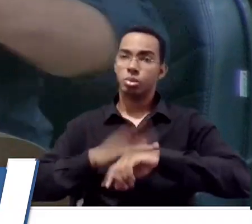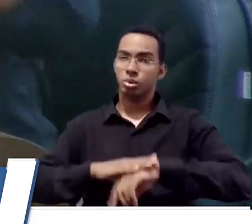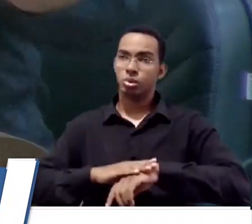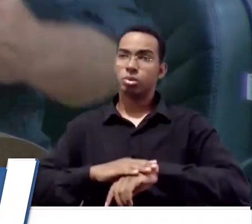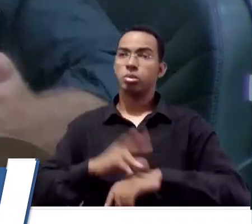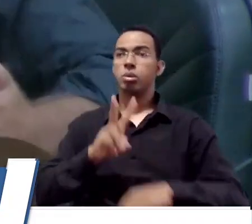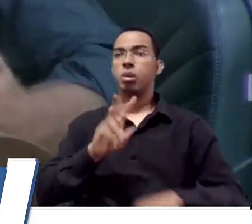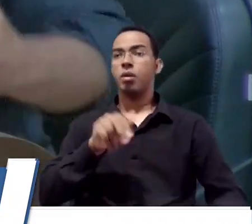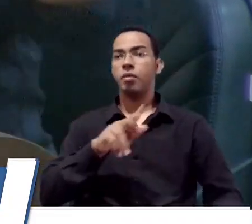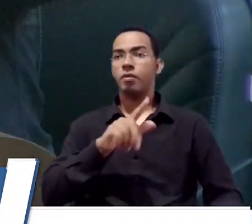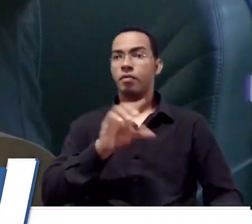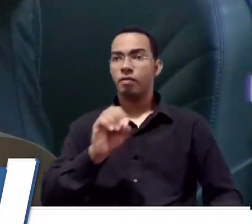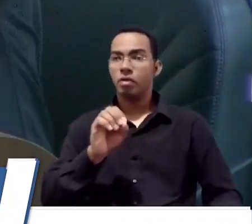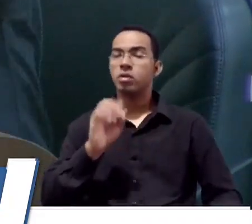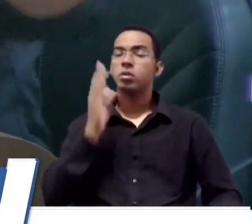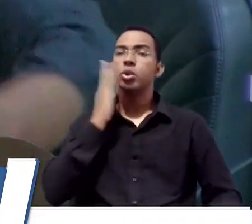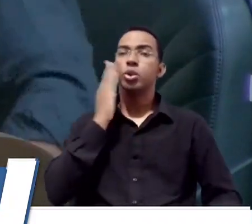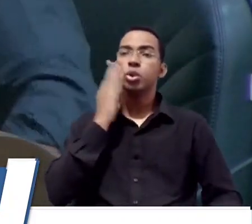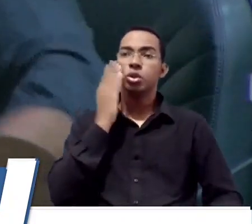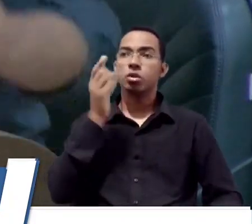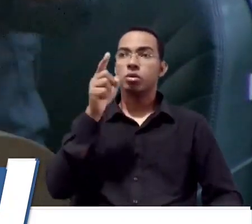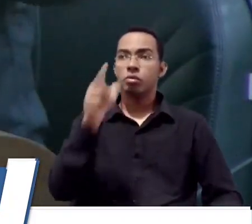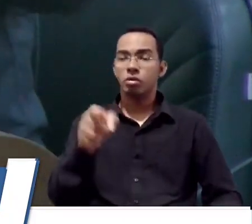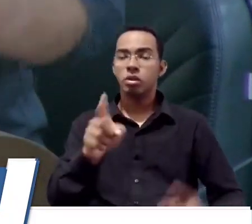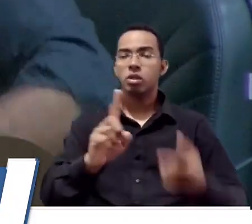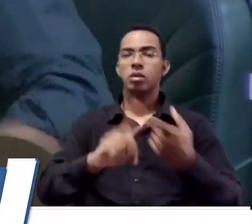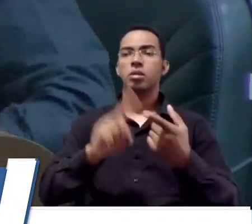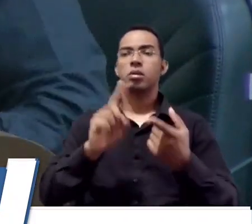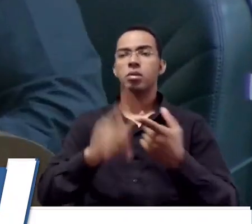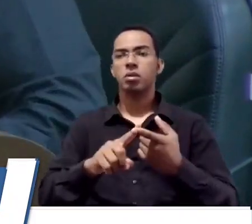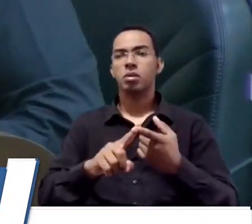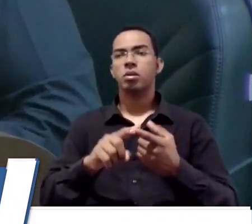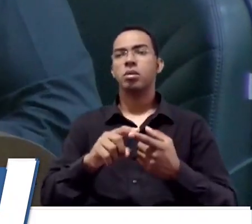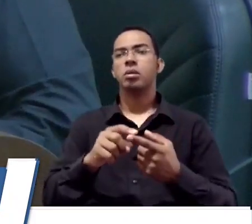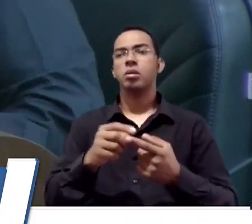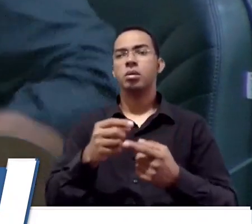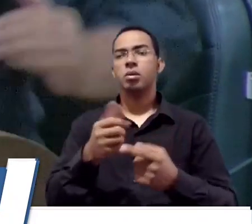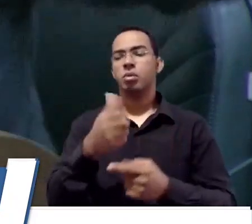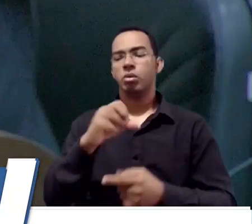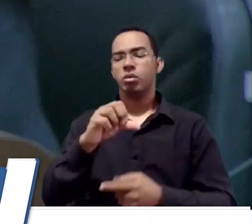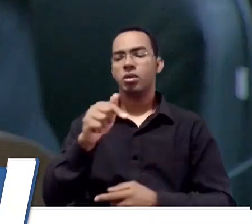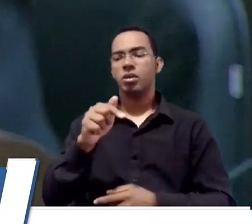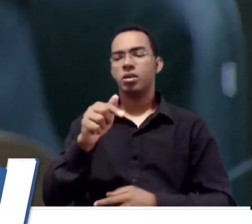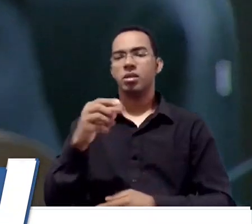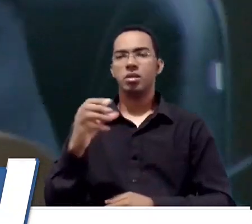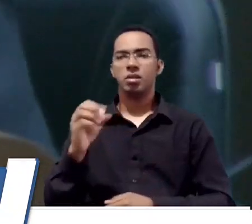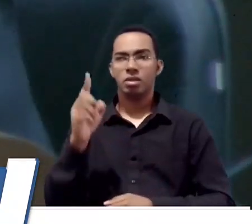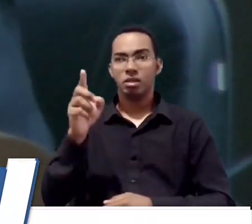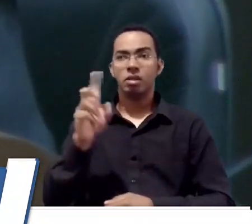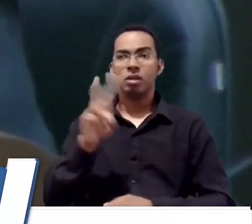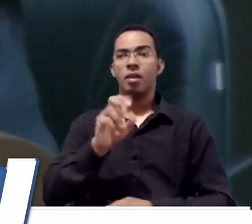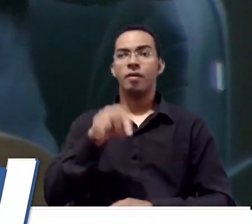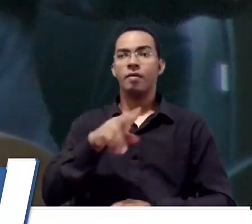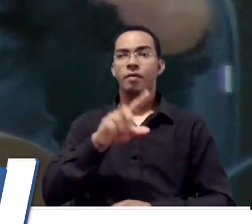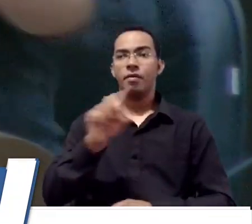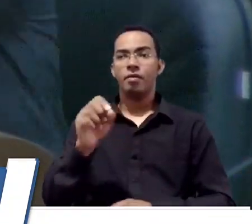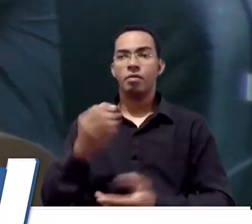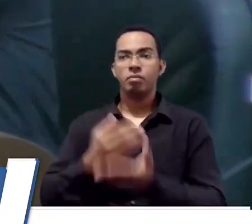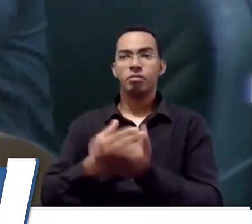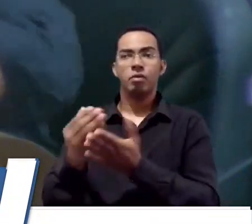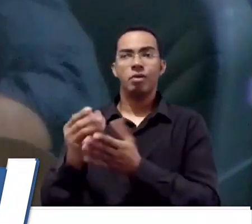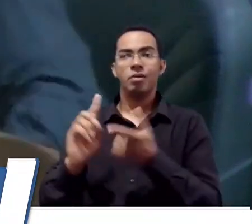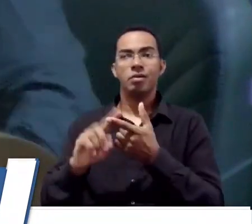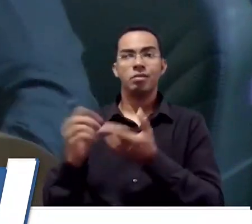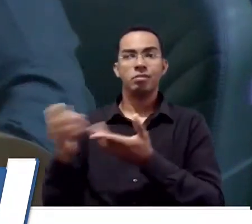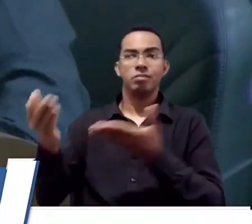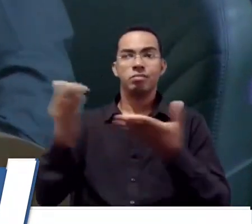Vanzo, que entende, como você recebeu em 70 e tantos a Sabesp aqui, o Vanzo é um percussor também, que trouxe